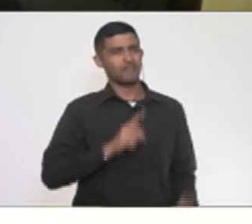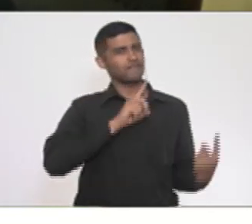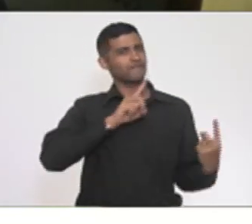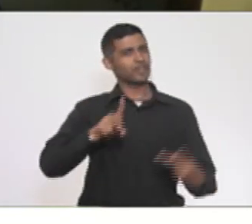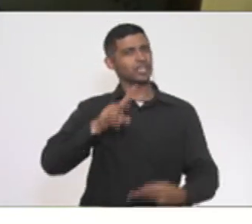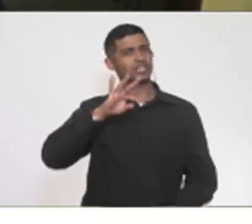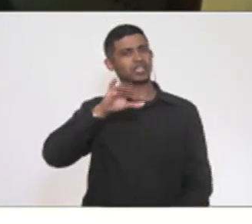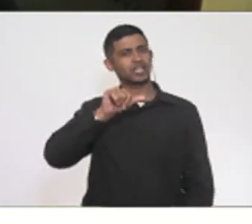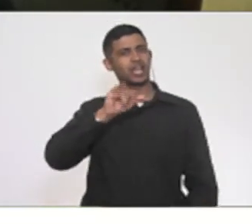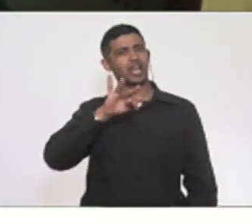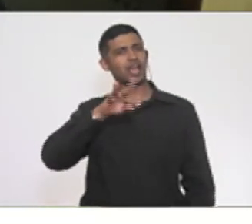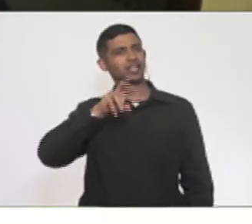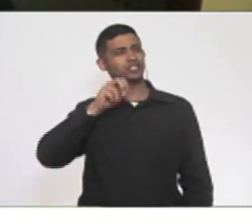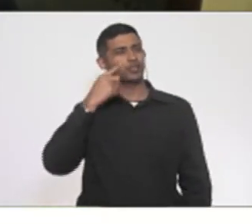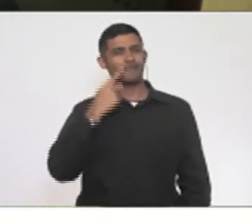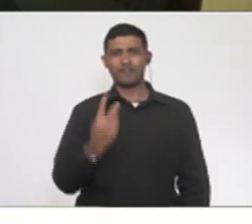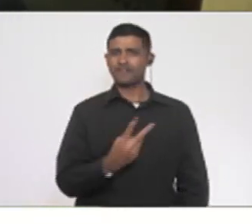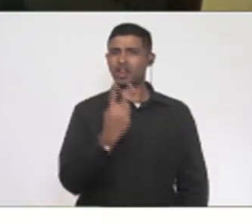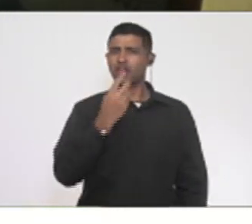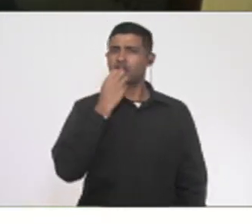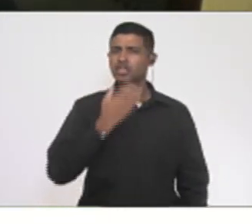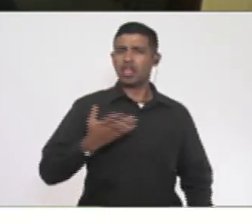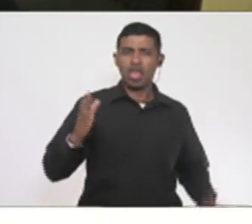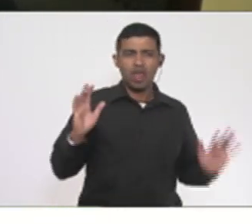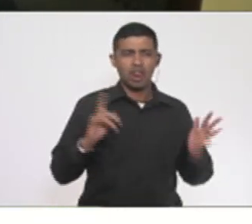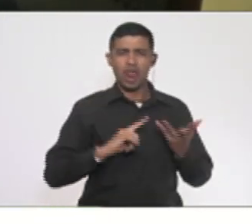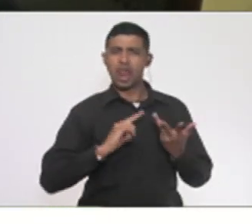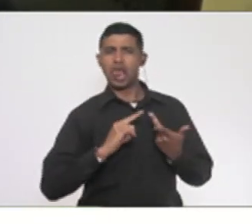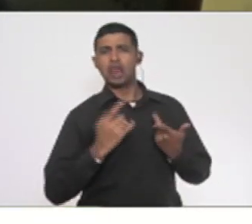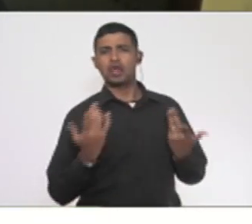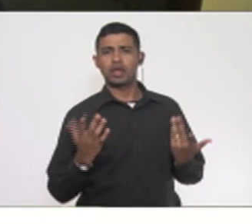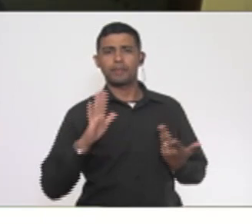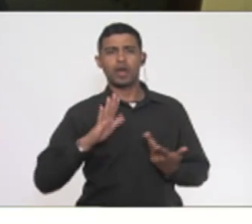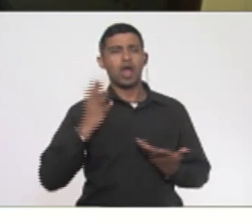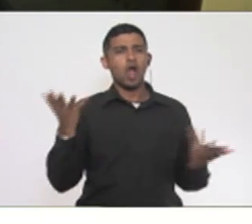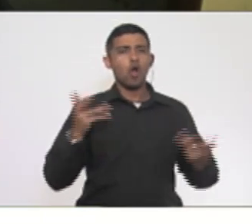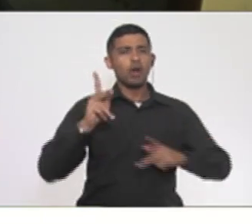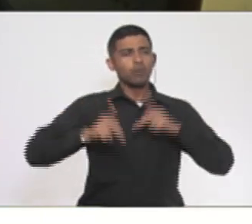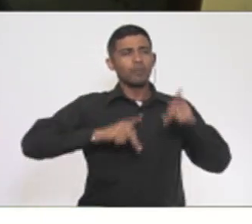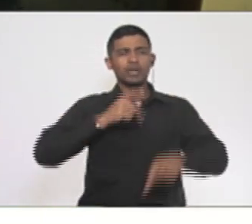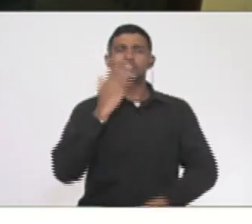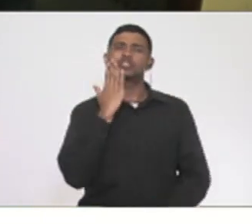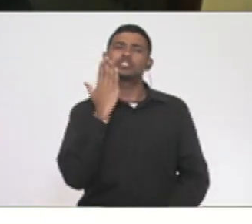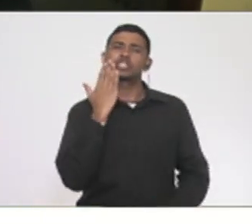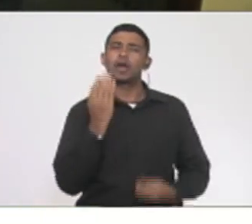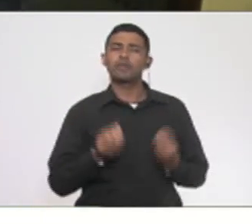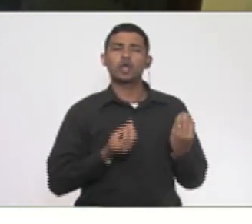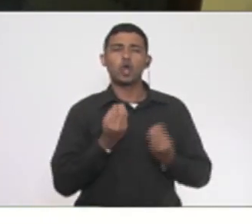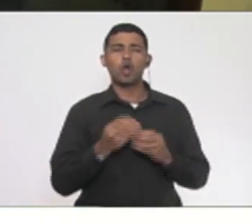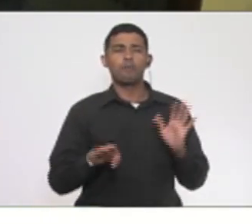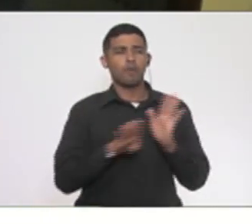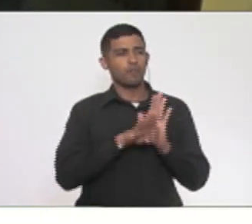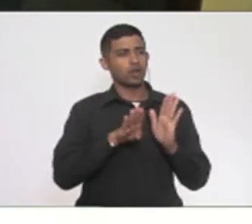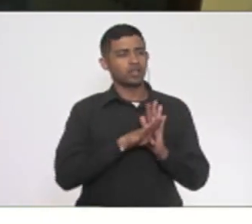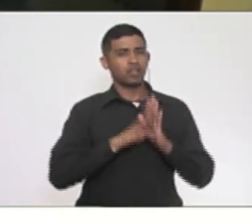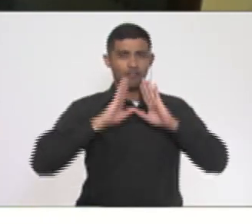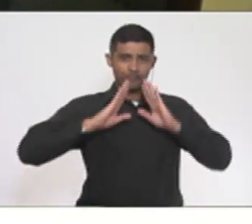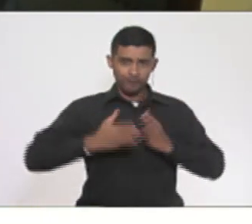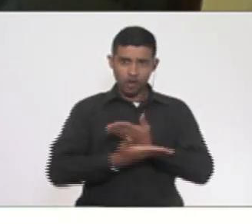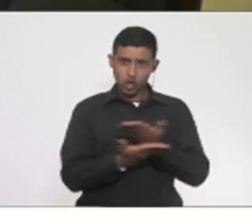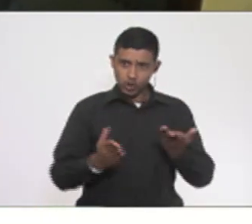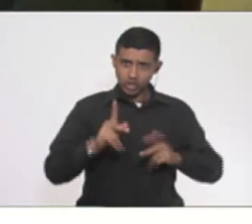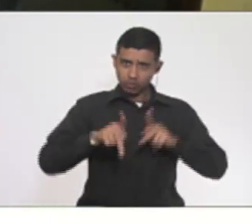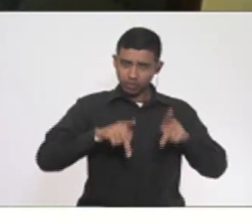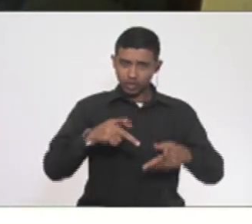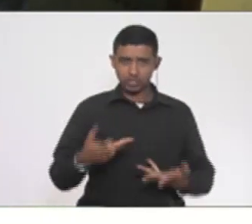ativos tão valiosos e tal, pessoas, que hoje a população passe a entender que esse benefício tinha que ser para a população. Se isso